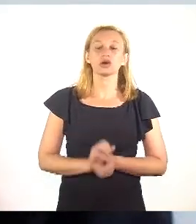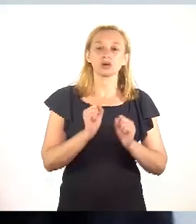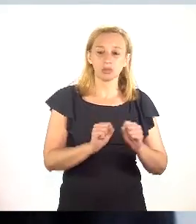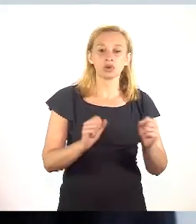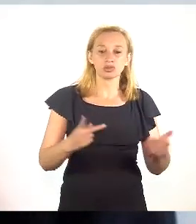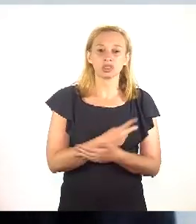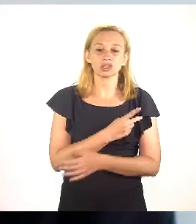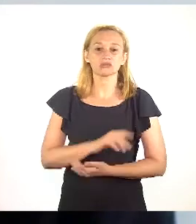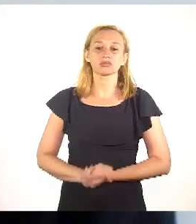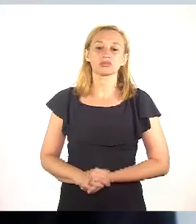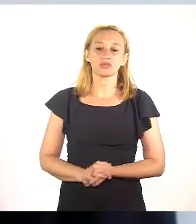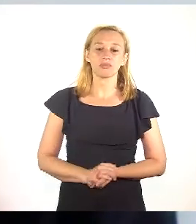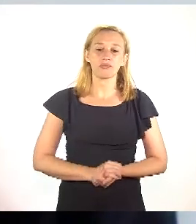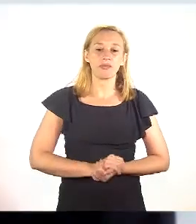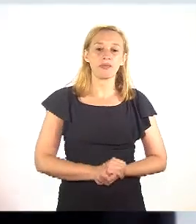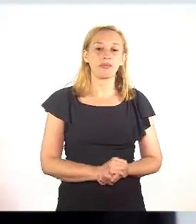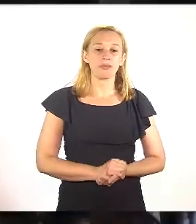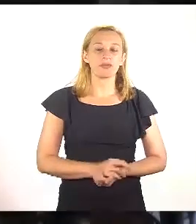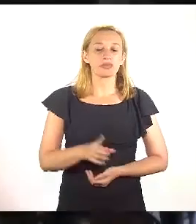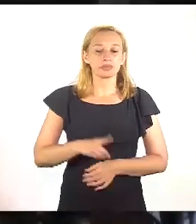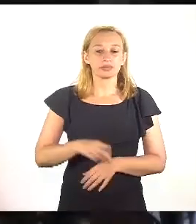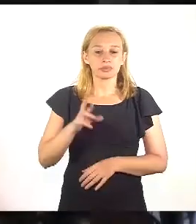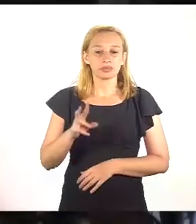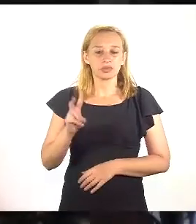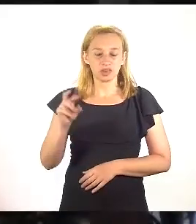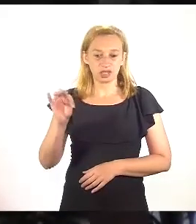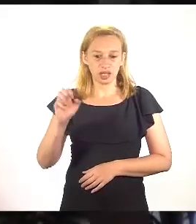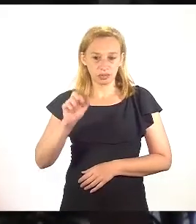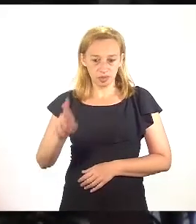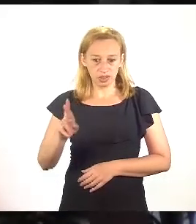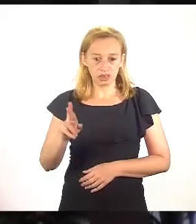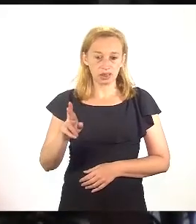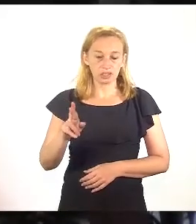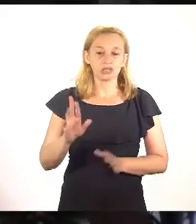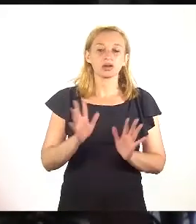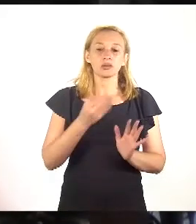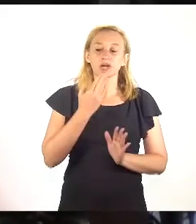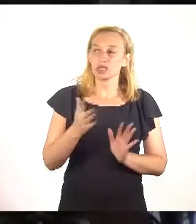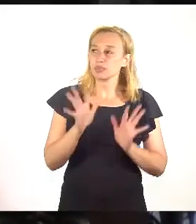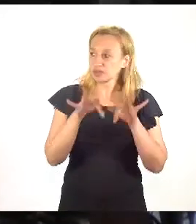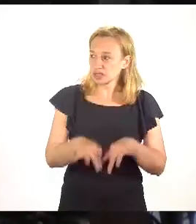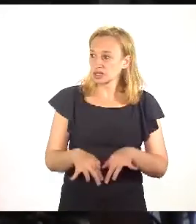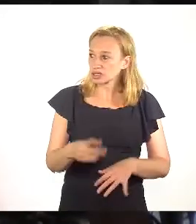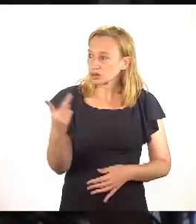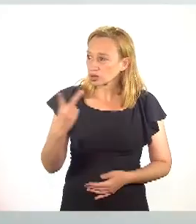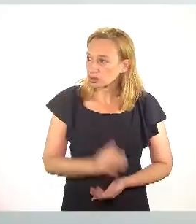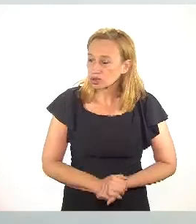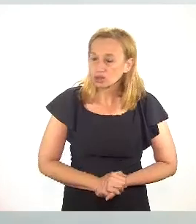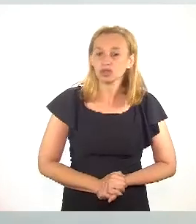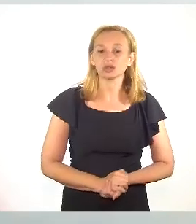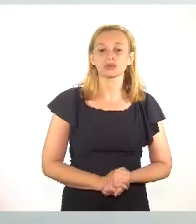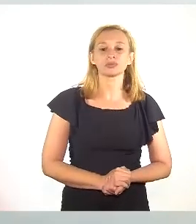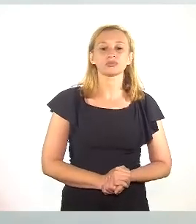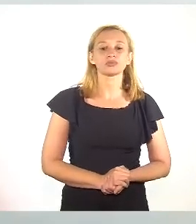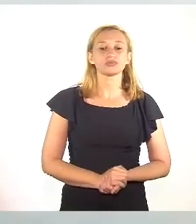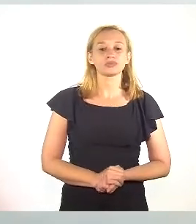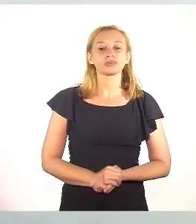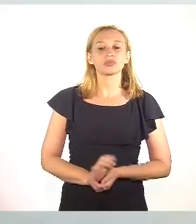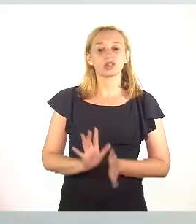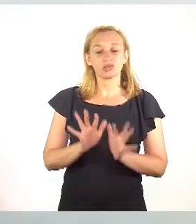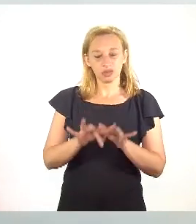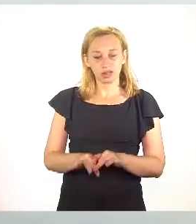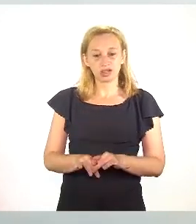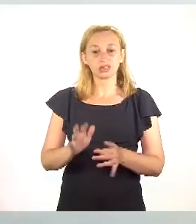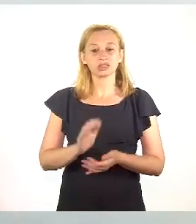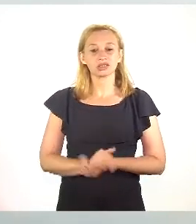causar. Doutor Vladimir, deputado Luiz Paulo, queria pedir para concluir. Vou concluir, presidente. Por favor. Só fechando e